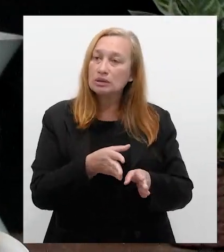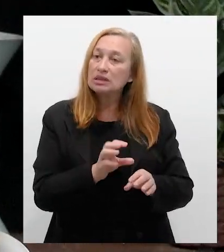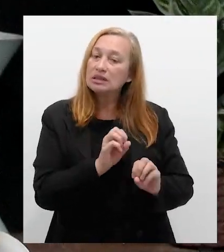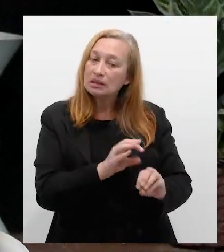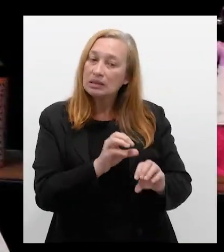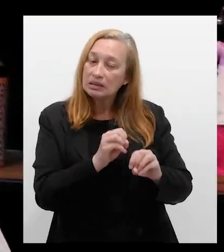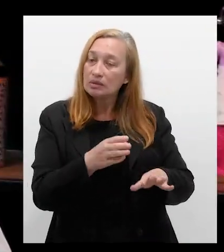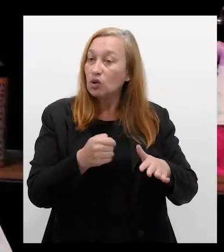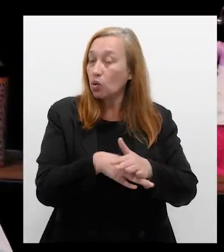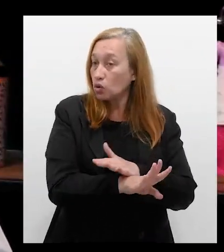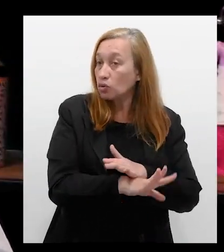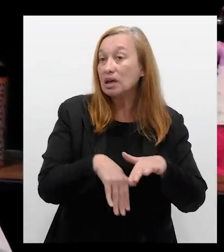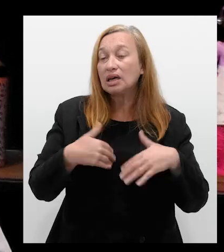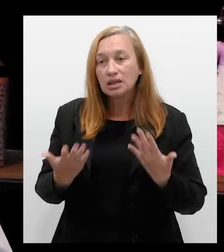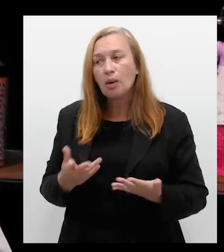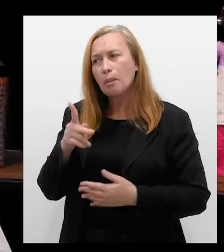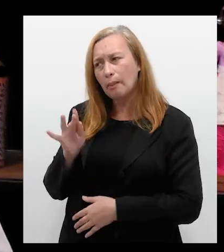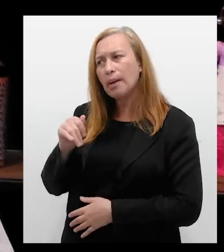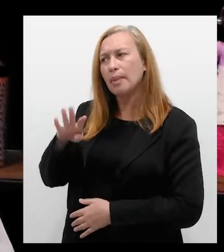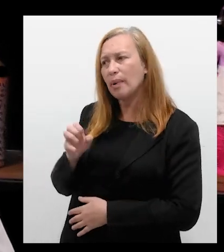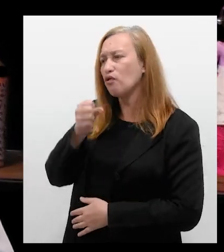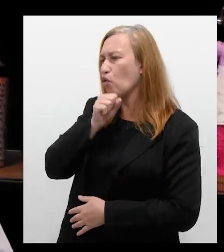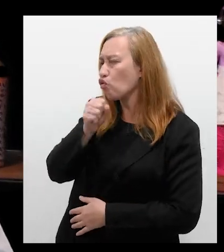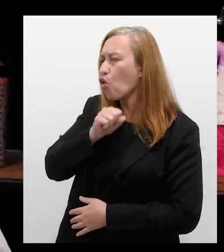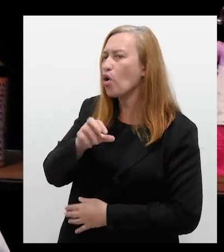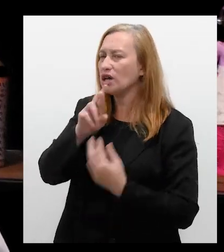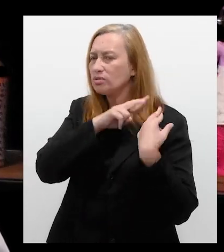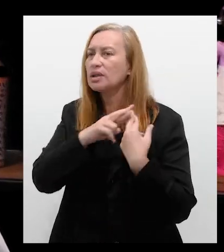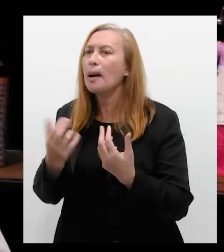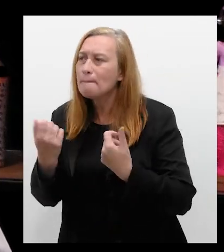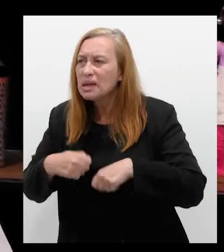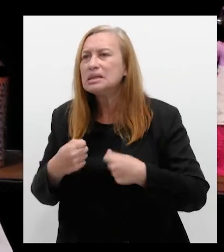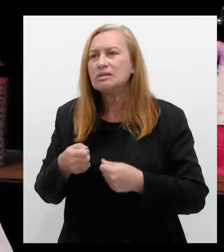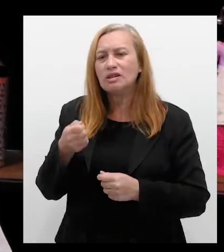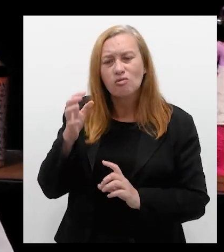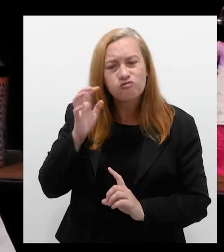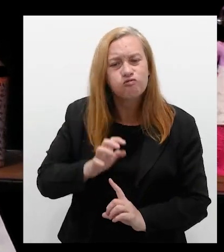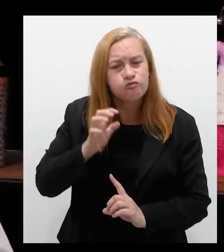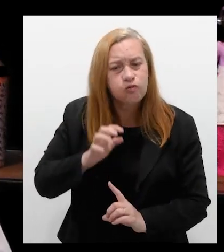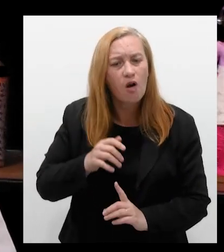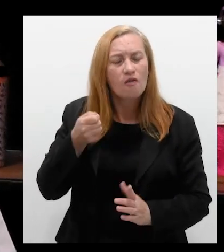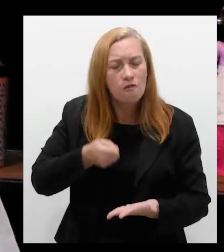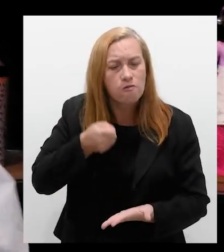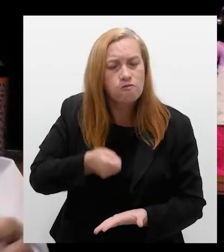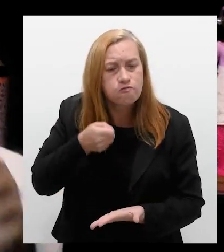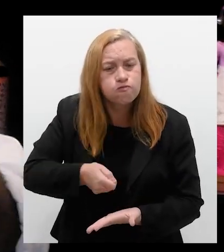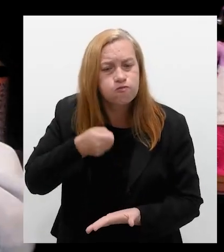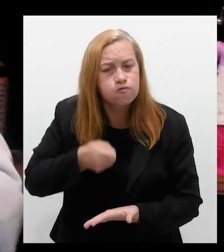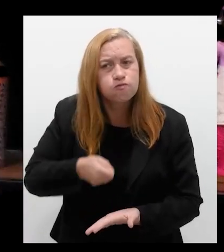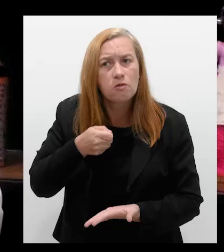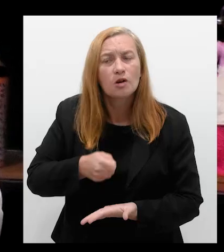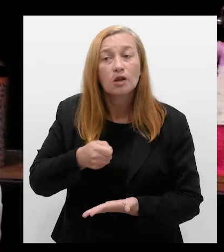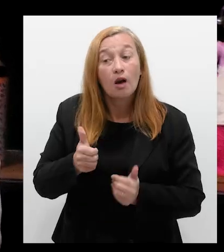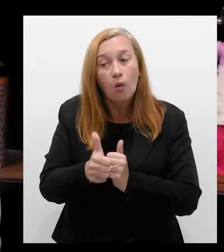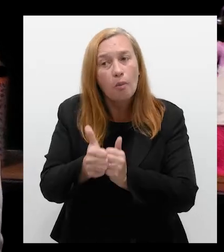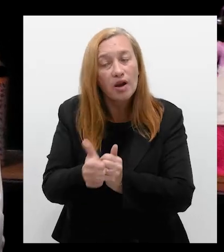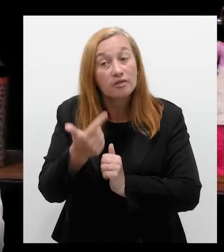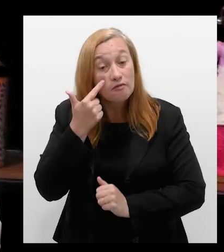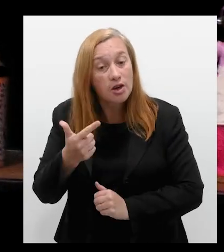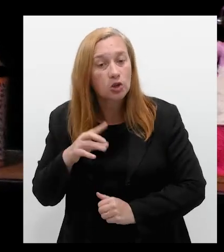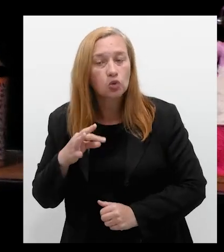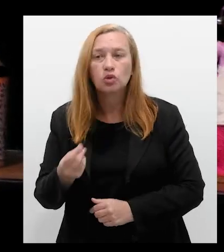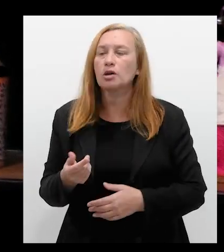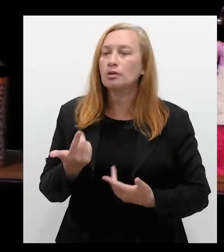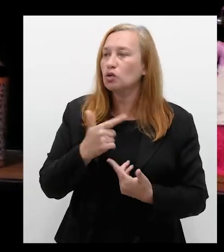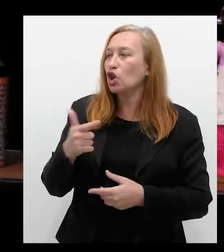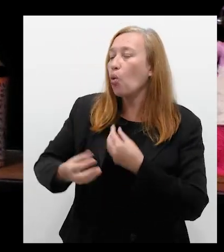condicionamento e de hábito, né? Então, o papai, a mamãe, a vovó, o responsável, precisa realmente ficar em cima, como você falou ali, né? Ficar acompanhando isso.